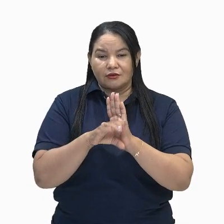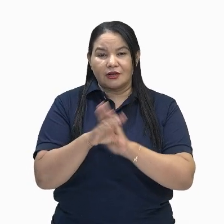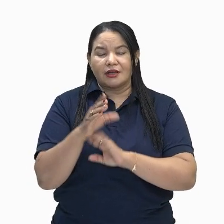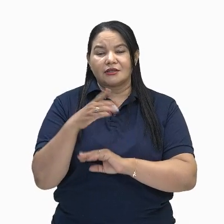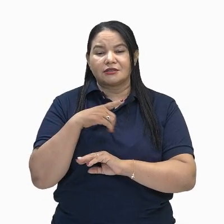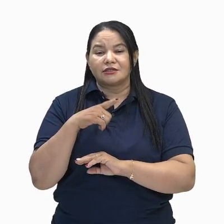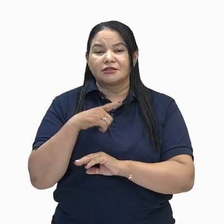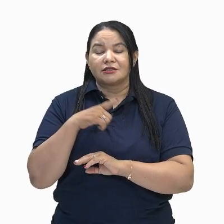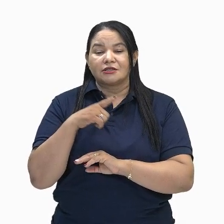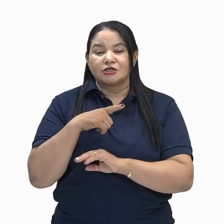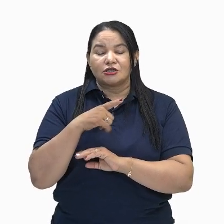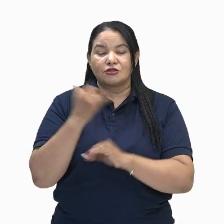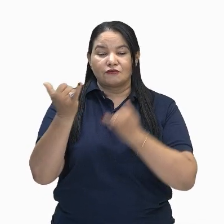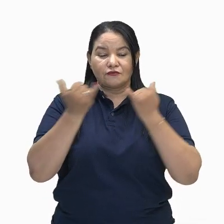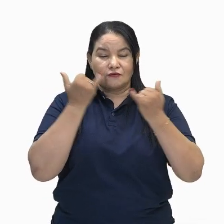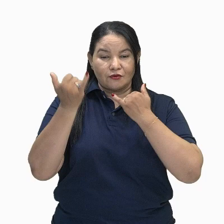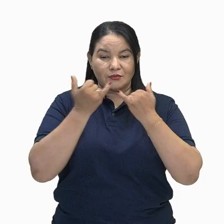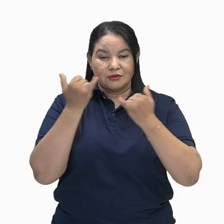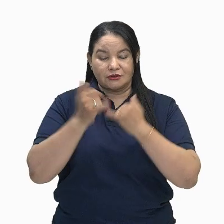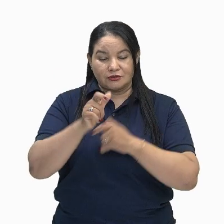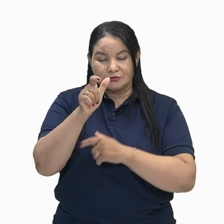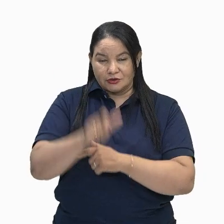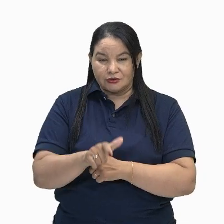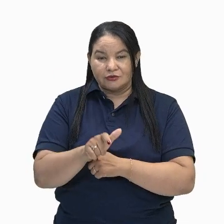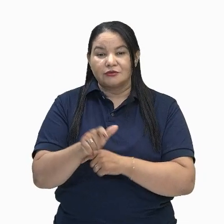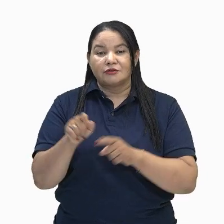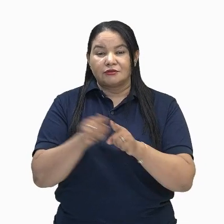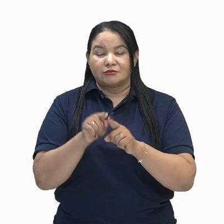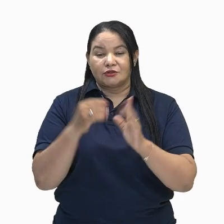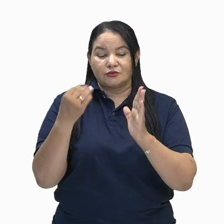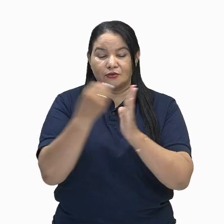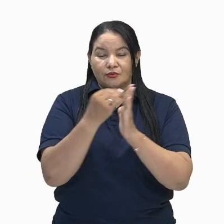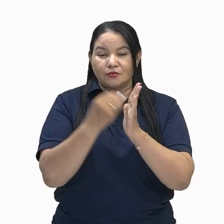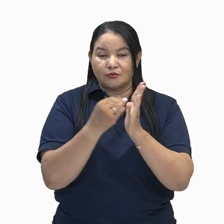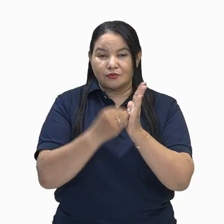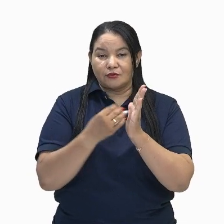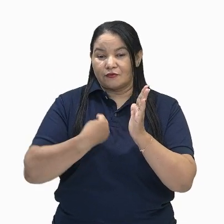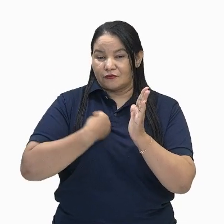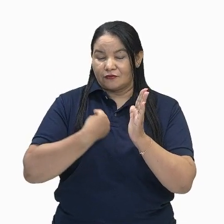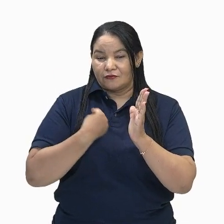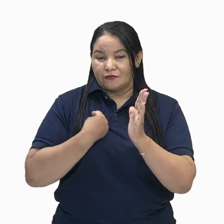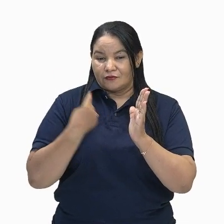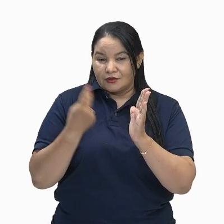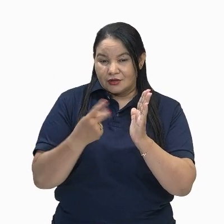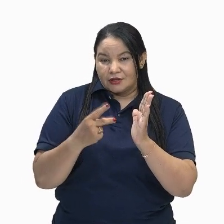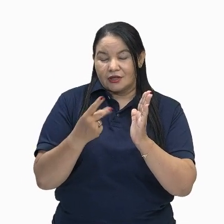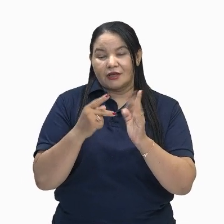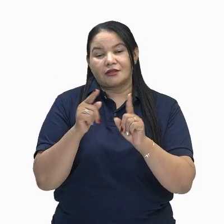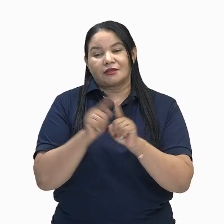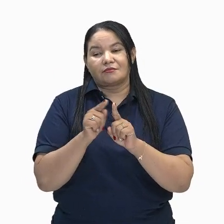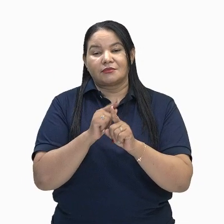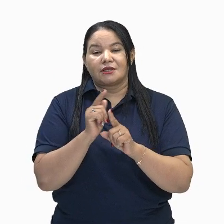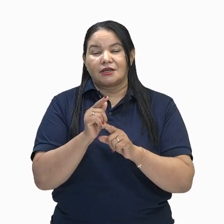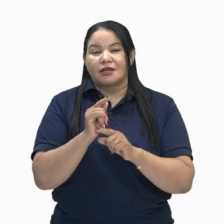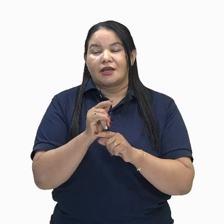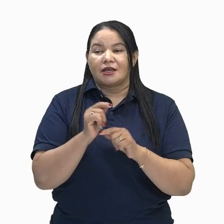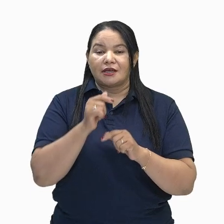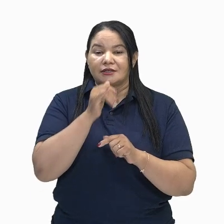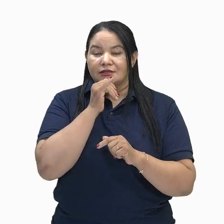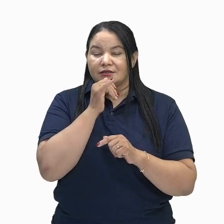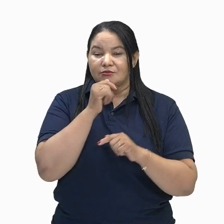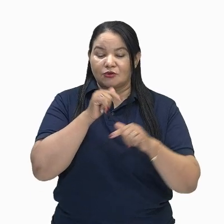uma pessoa, né? O diário, vai estar ali o dia a dia de uma pessoa, né? A pessoa vai lá, registra as suas atividades